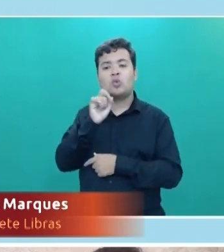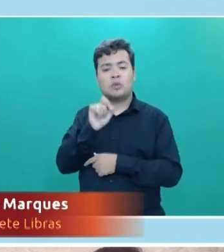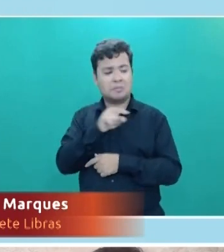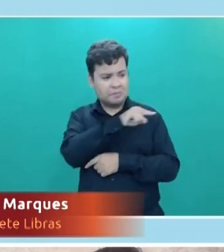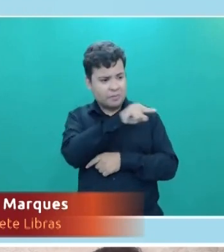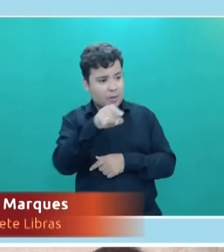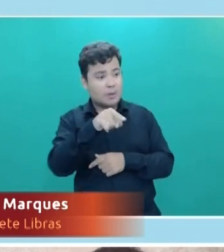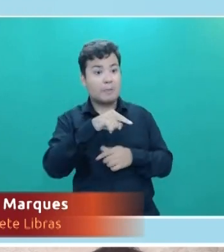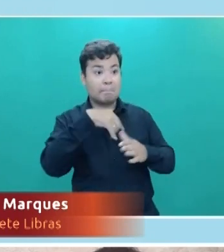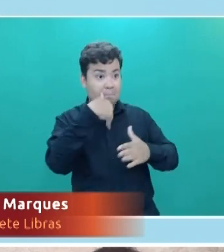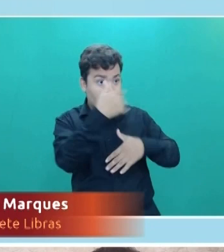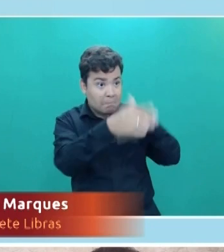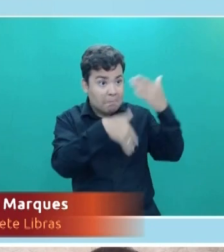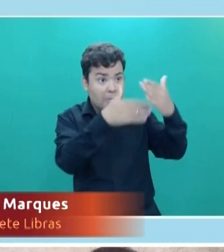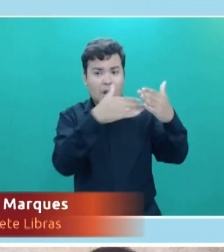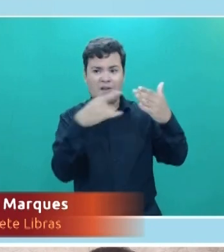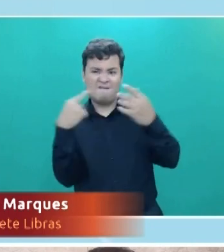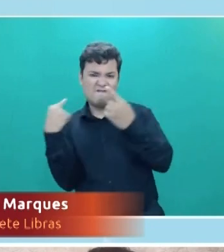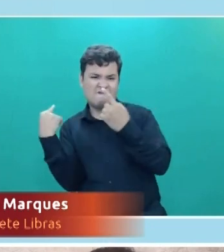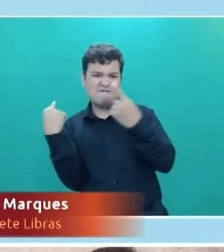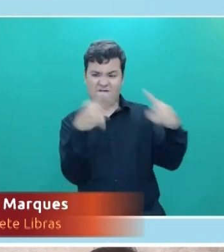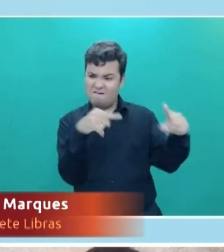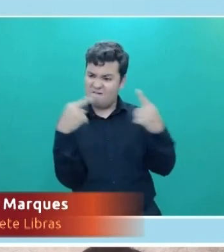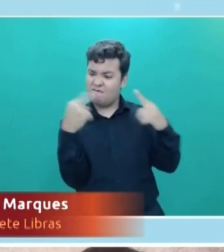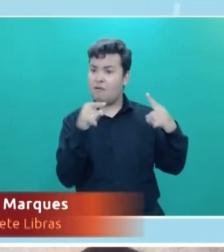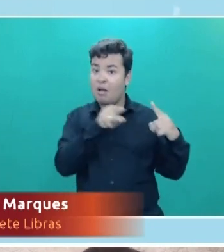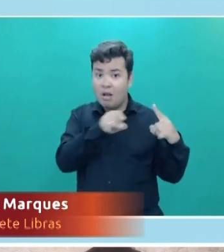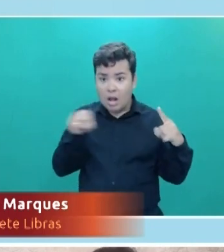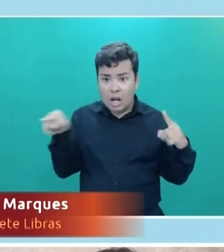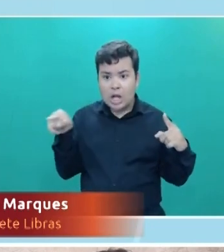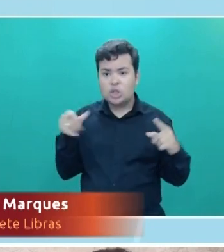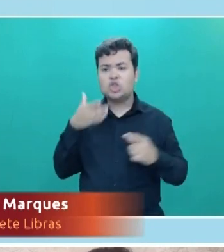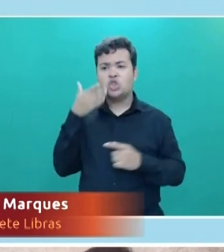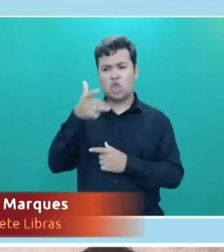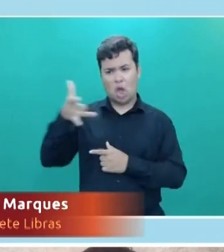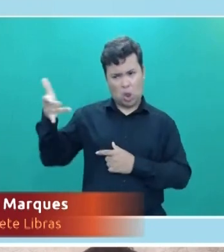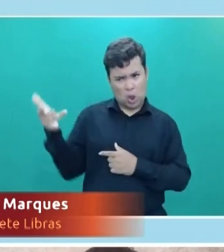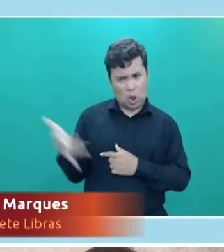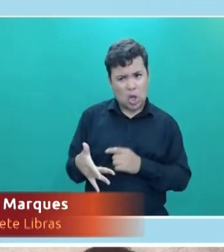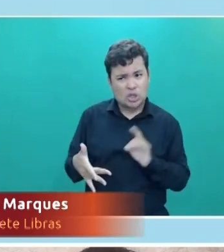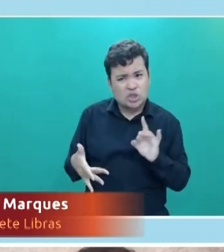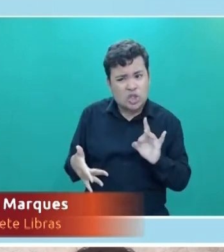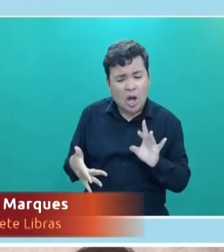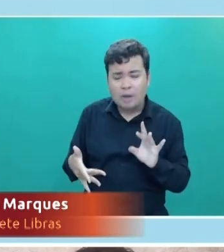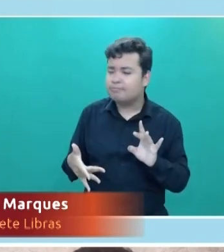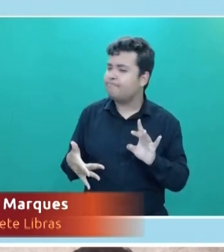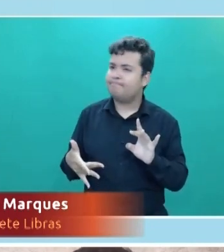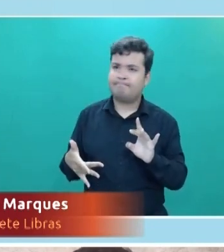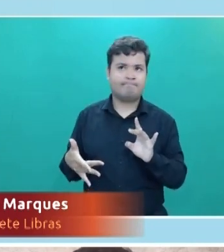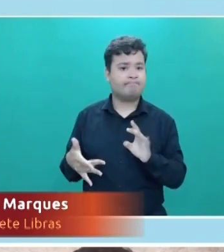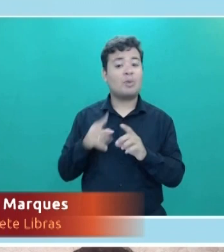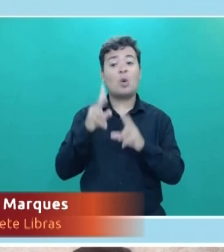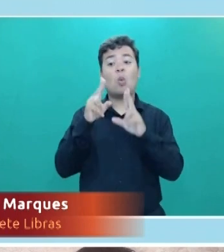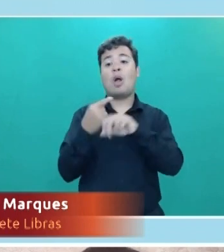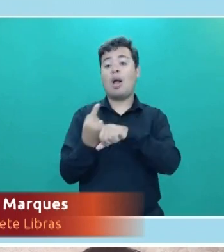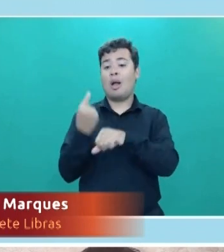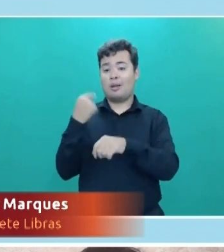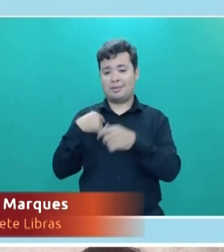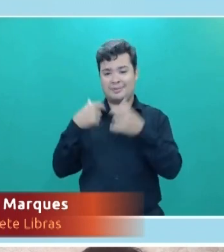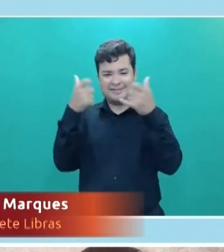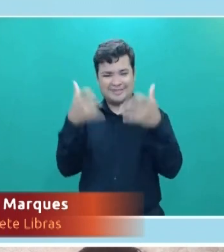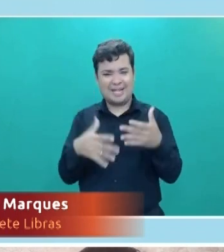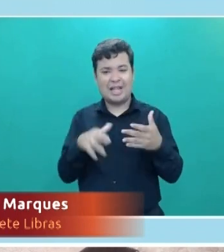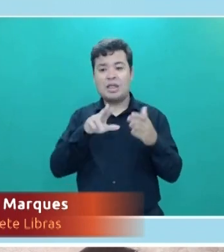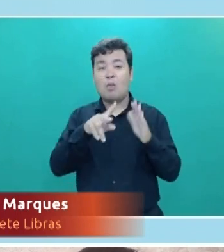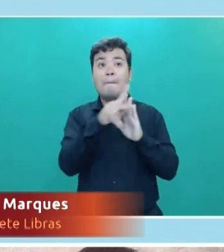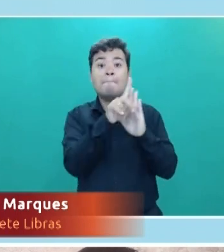esses avanços não são meramente discursos. Né? Eu mencionei mais cedo não é nenhum projeto de lei, né?